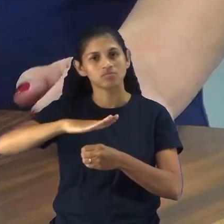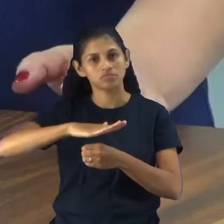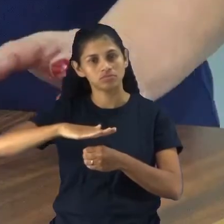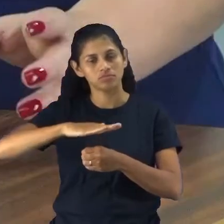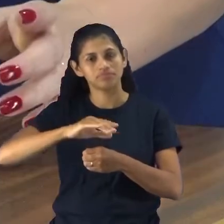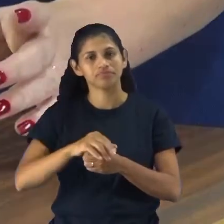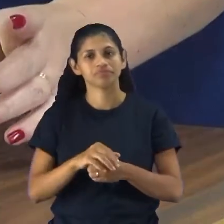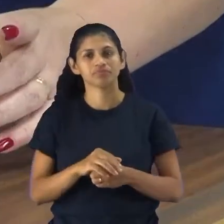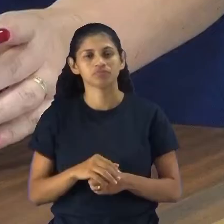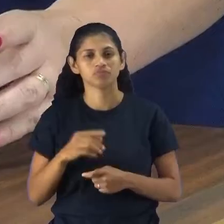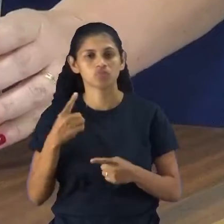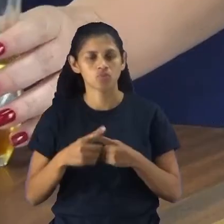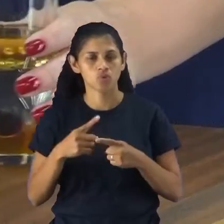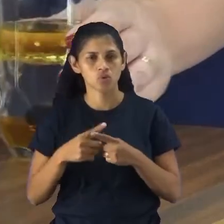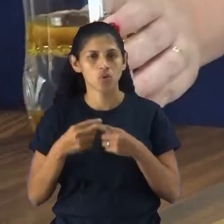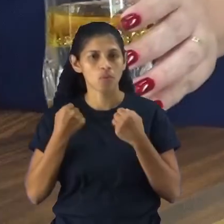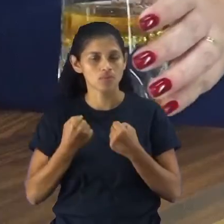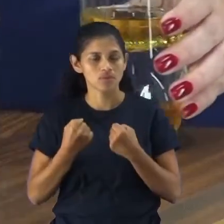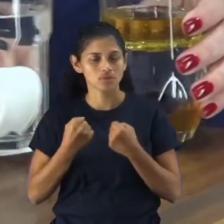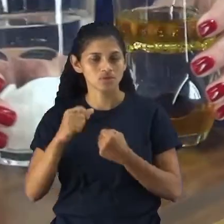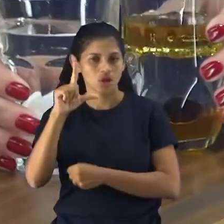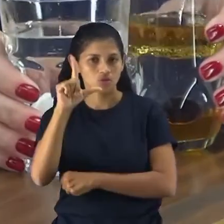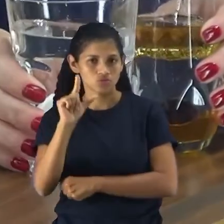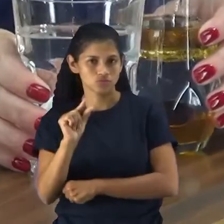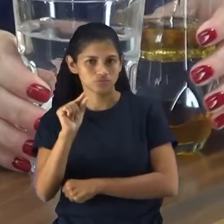menor. Então, crianças,